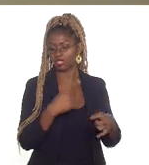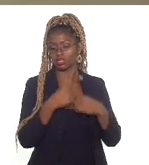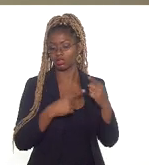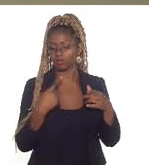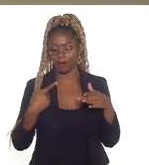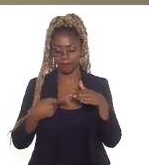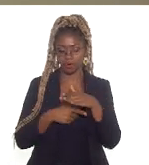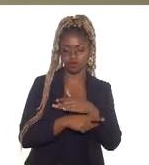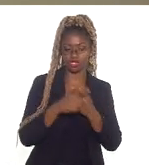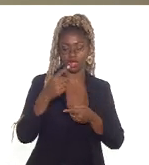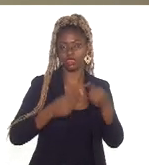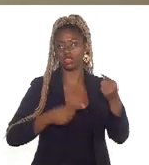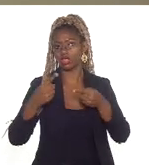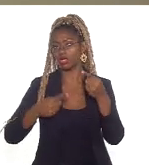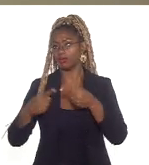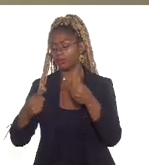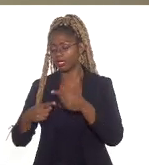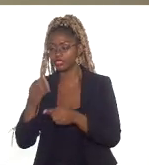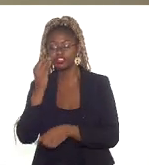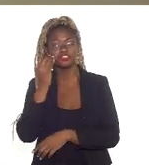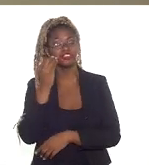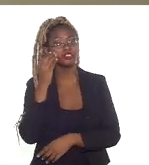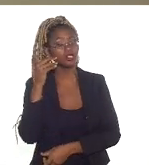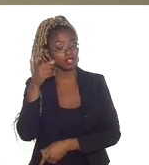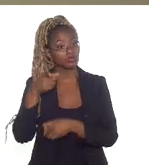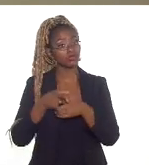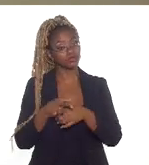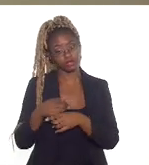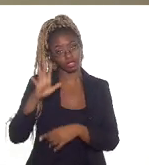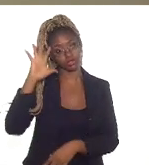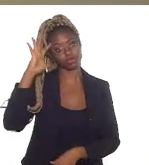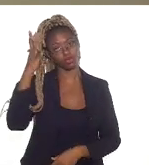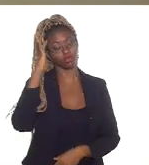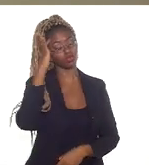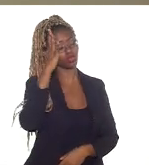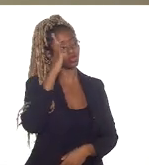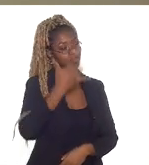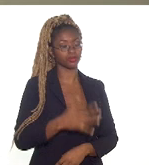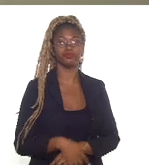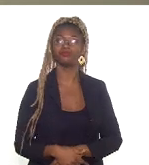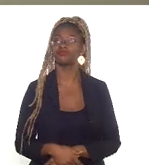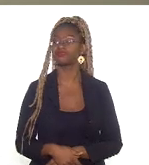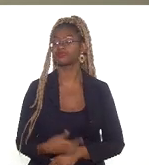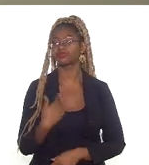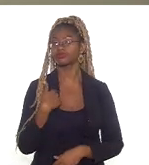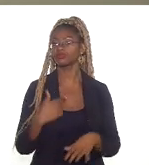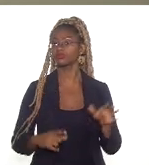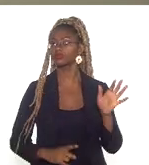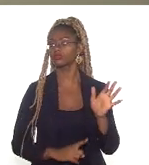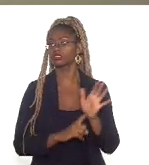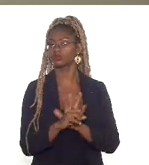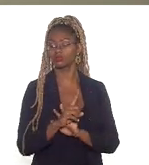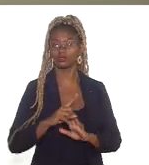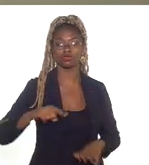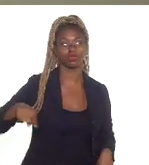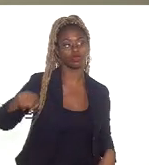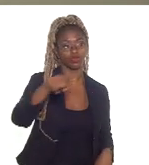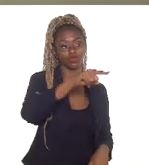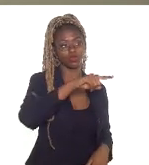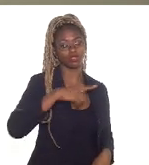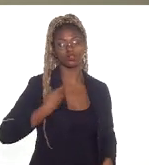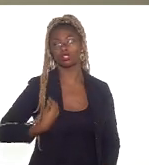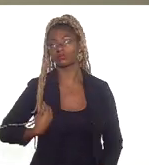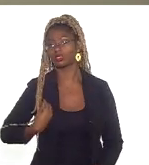aprofundar no debate e buscar caminhos e soluções. Eu pergunto se entre os presentes, sobre